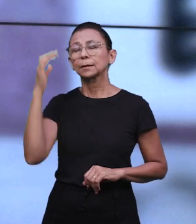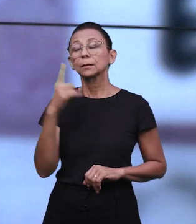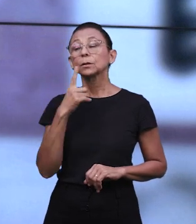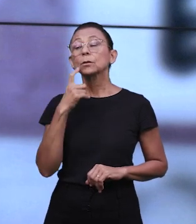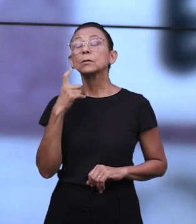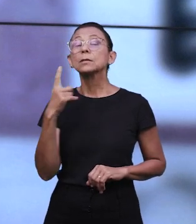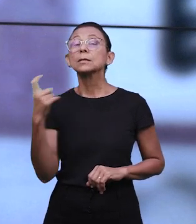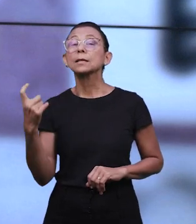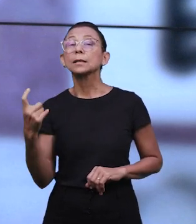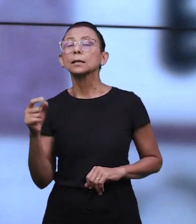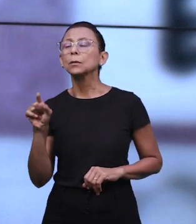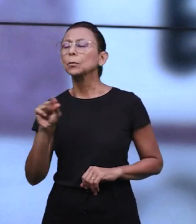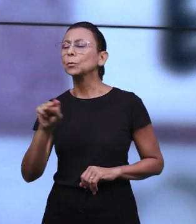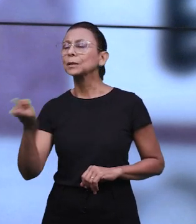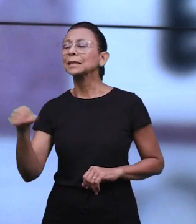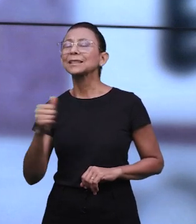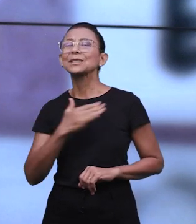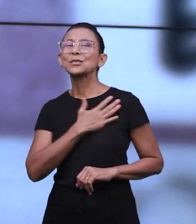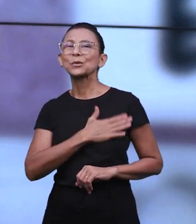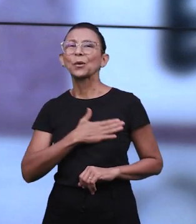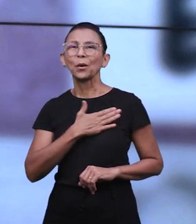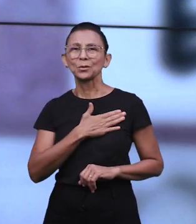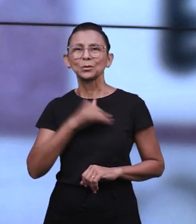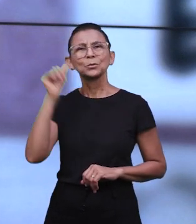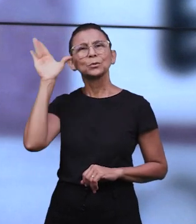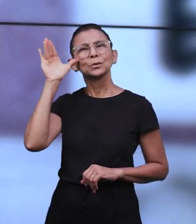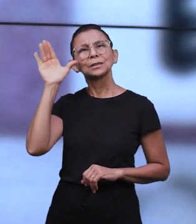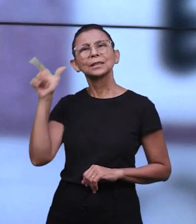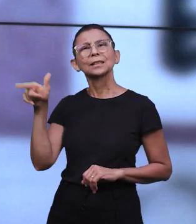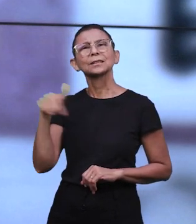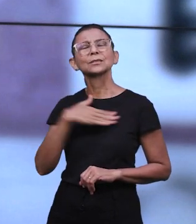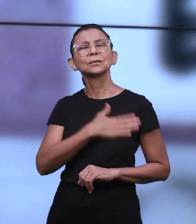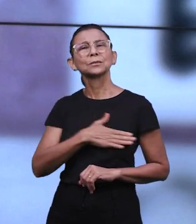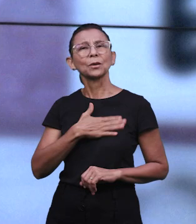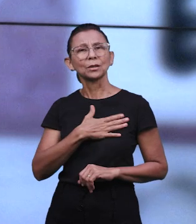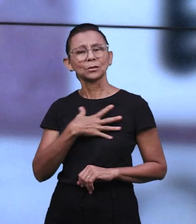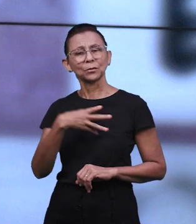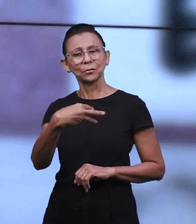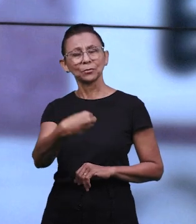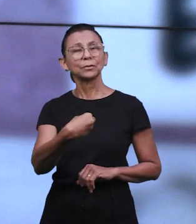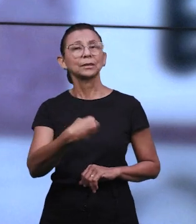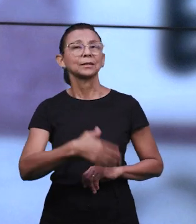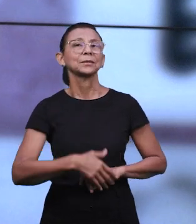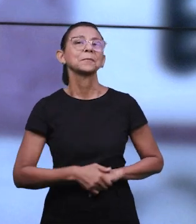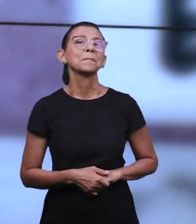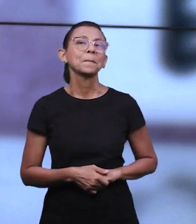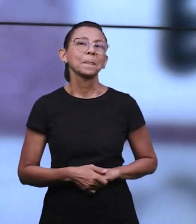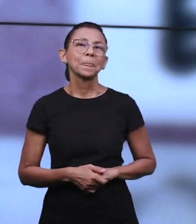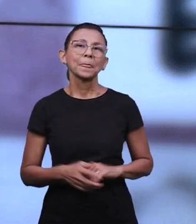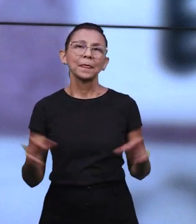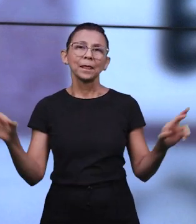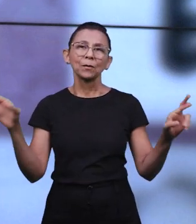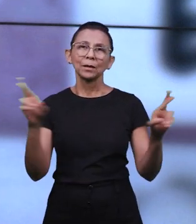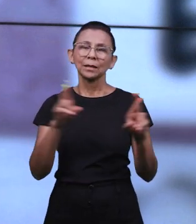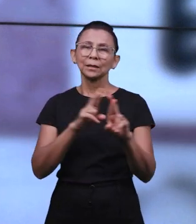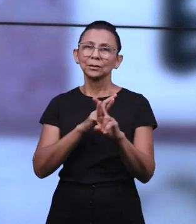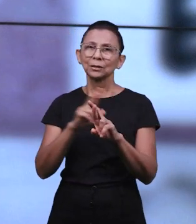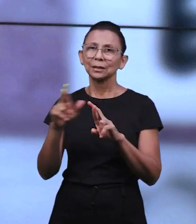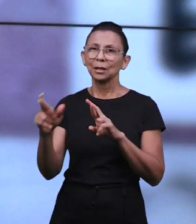são os interesses, os gostos e as curiosidades dos nossos filhos, como uma forma de aproximar e até